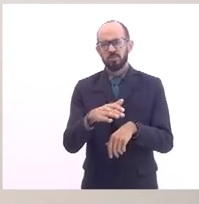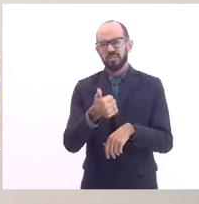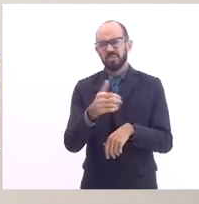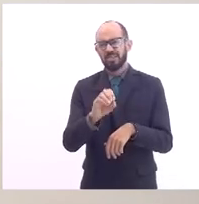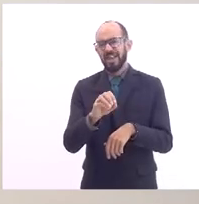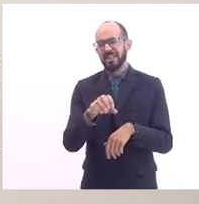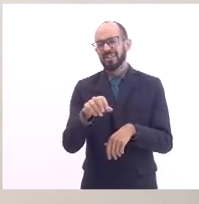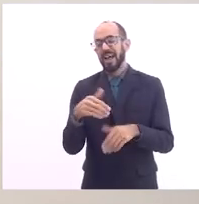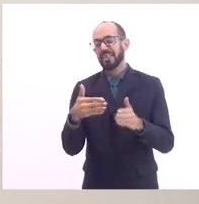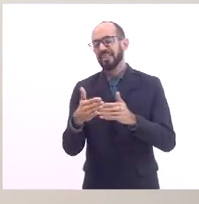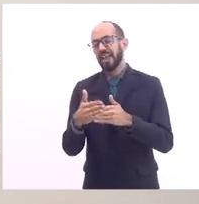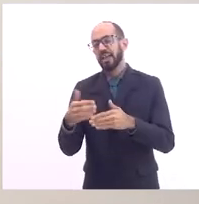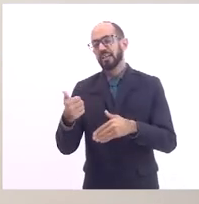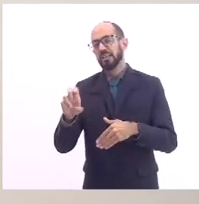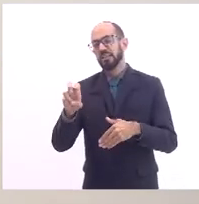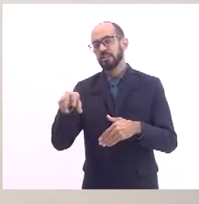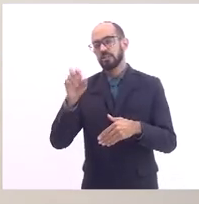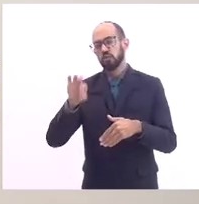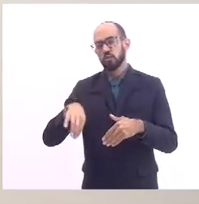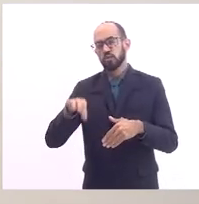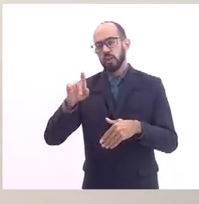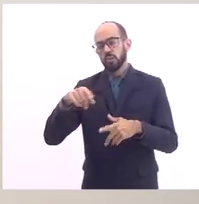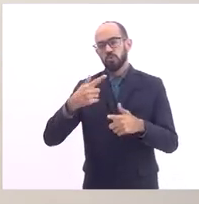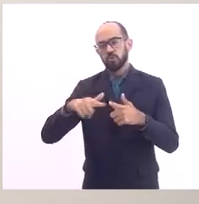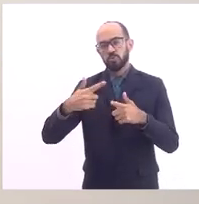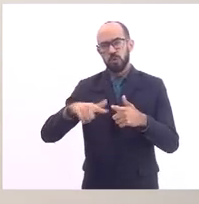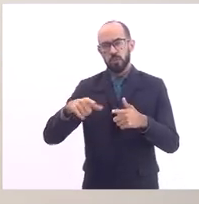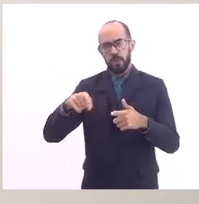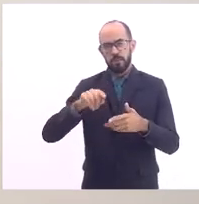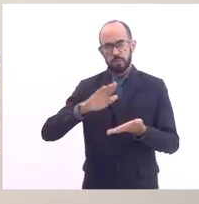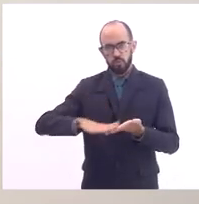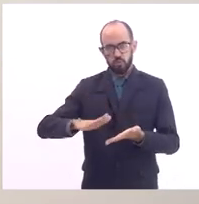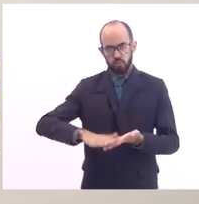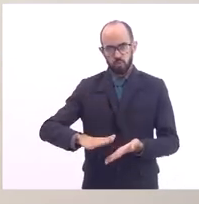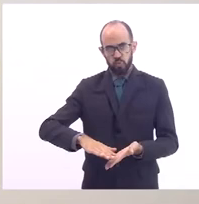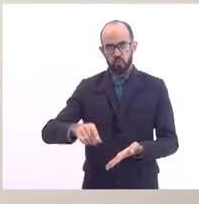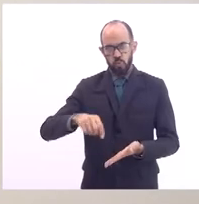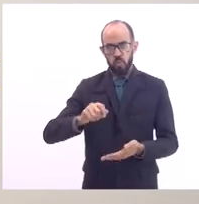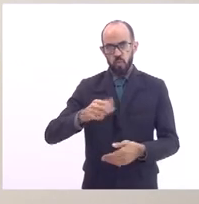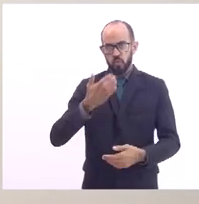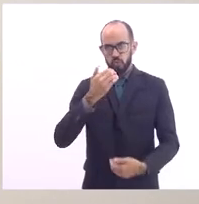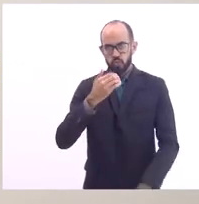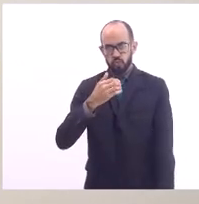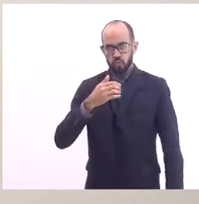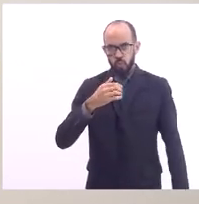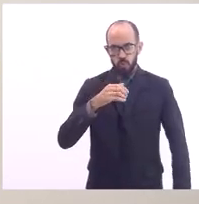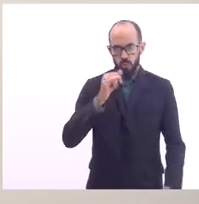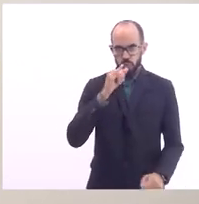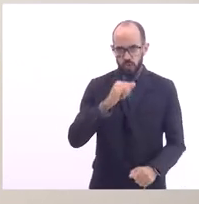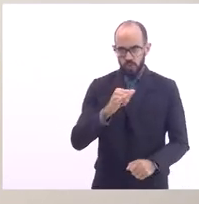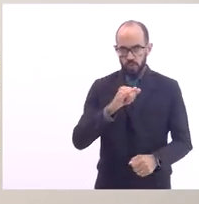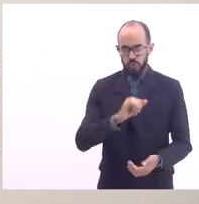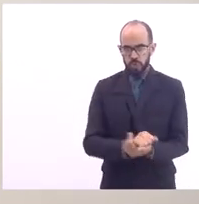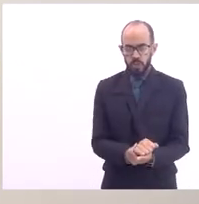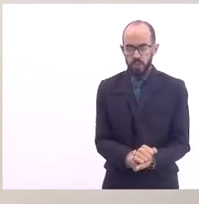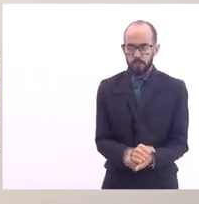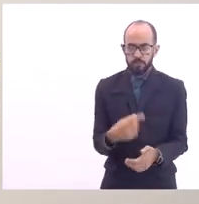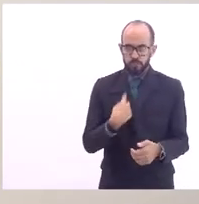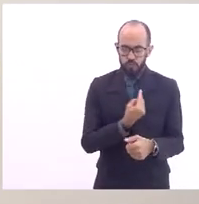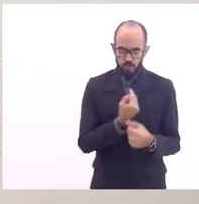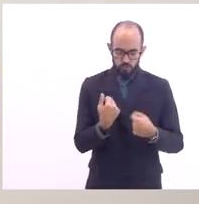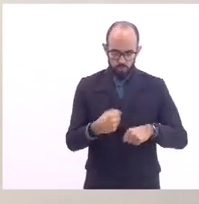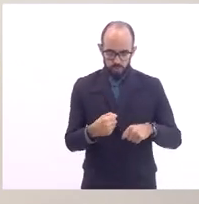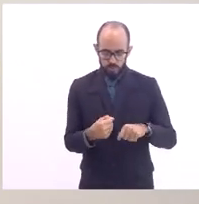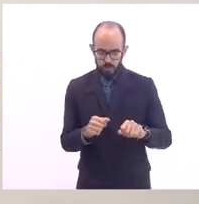dos problemas que acontecem nas demandas de consumo, e aqui a gente tem que estabelecer bem aquela demanda existente entre